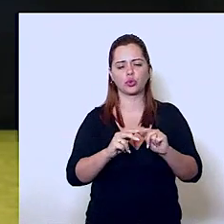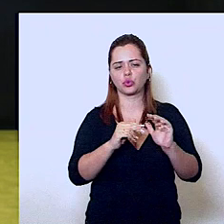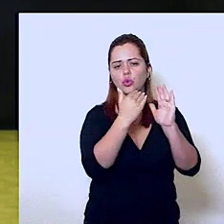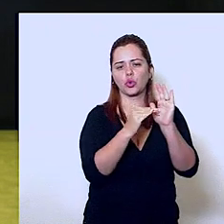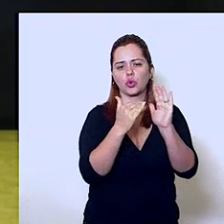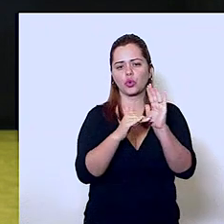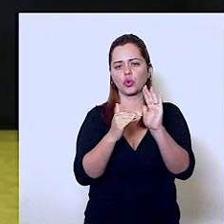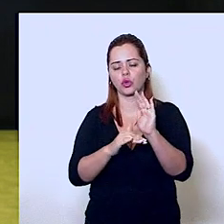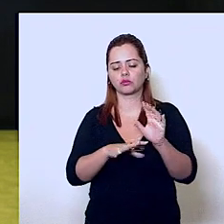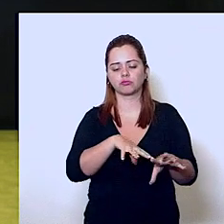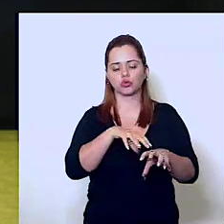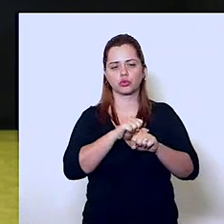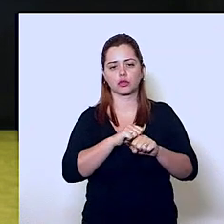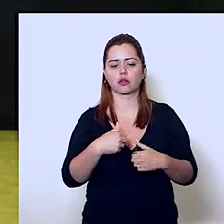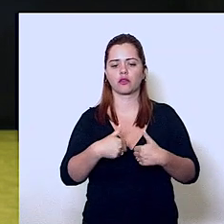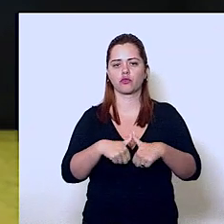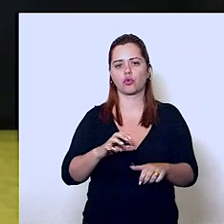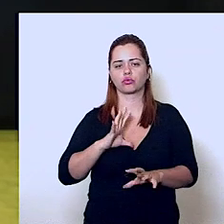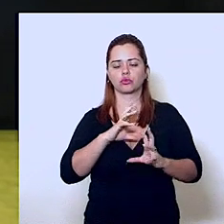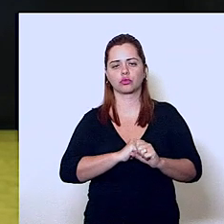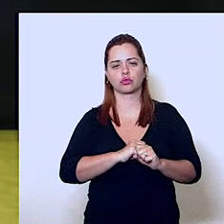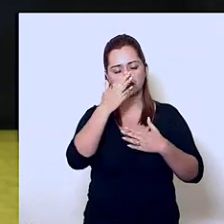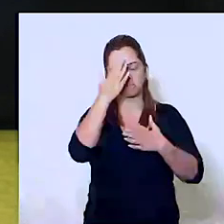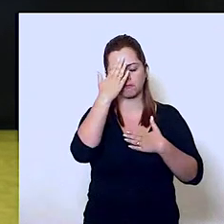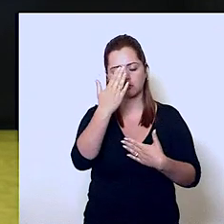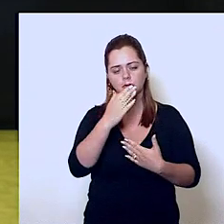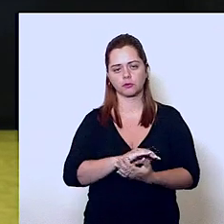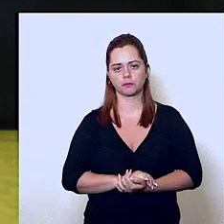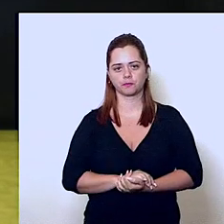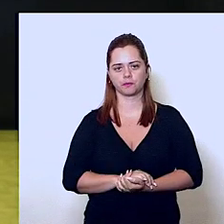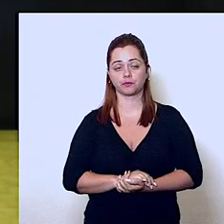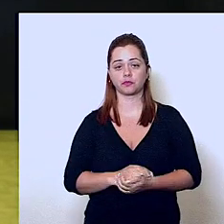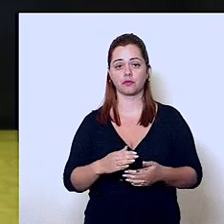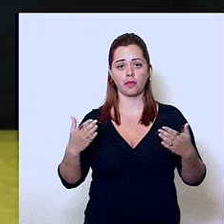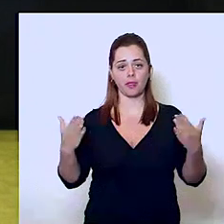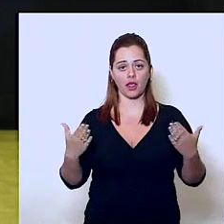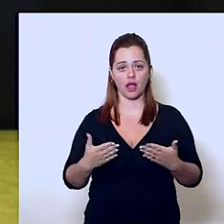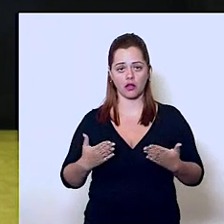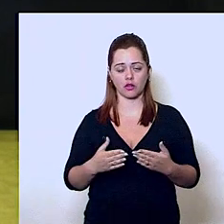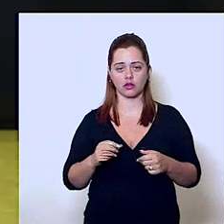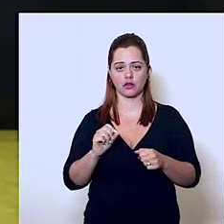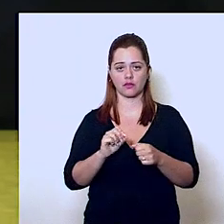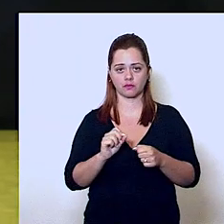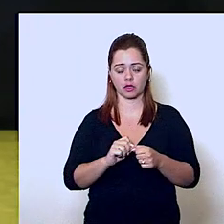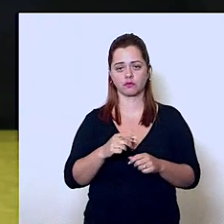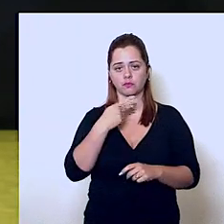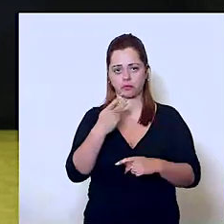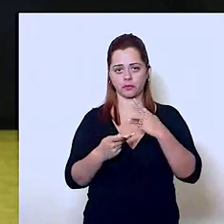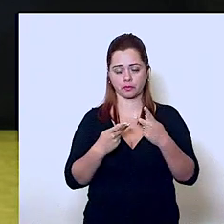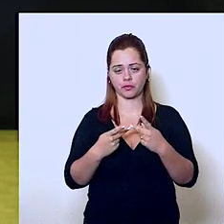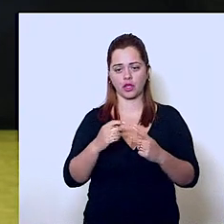nosso coração. Muito obrigado. Neste momento, fará uso da palavra o senhor ministro José Múcio